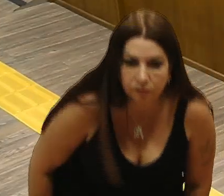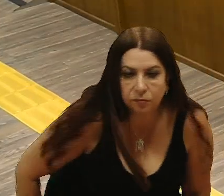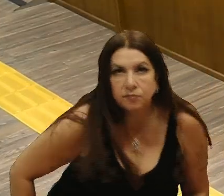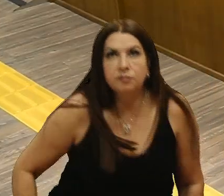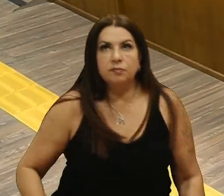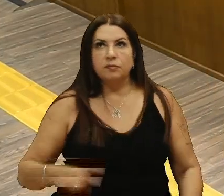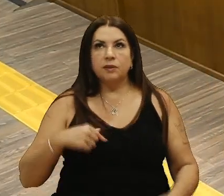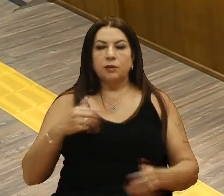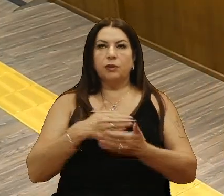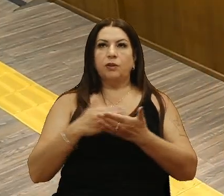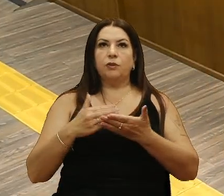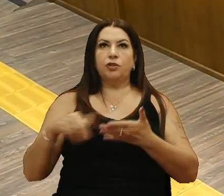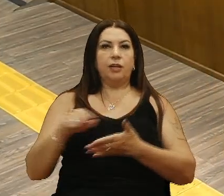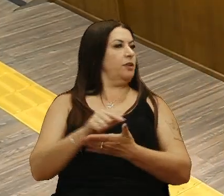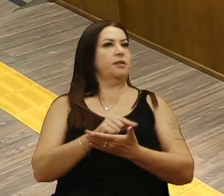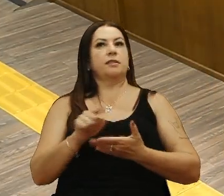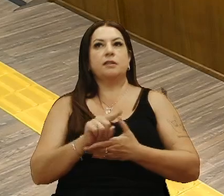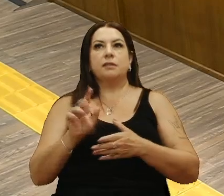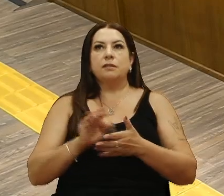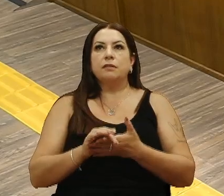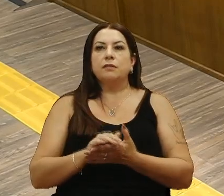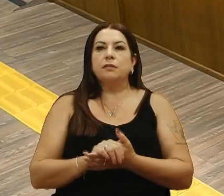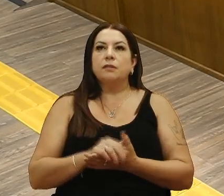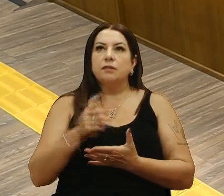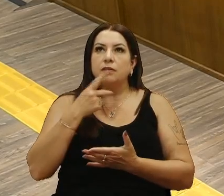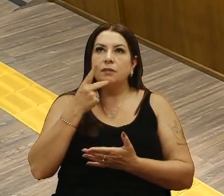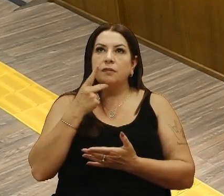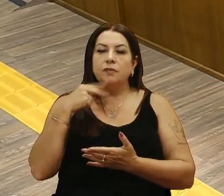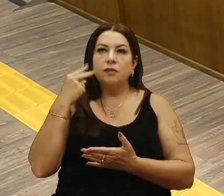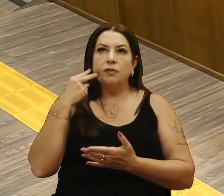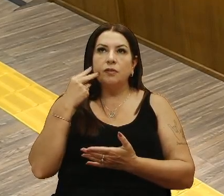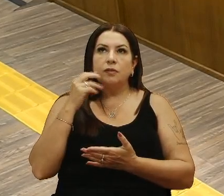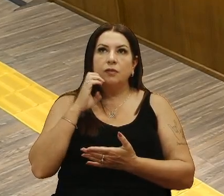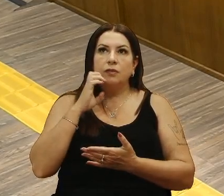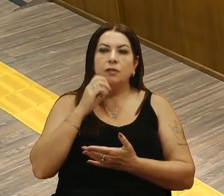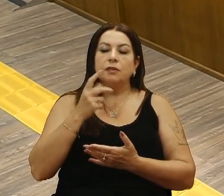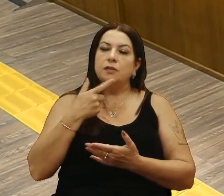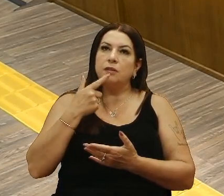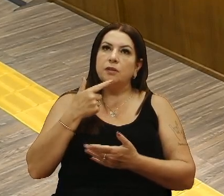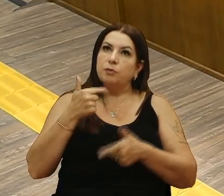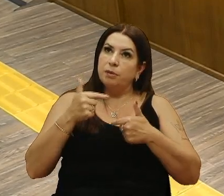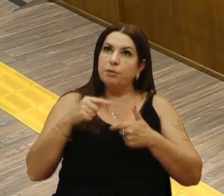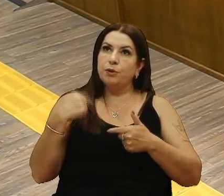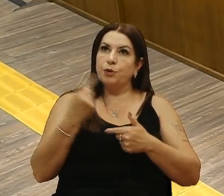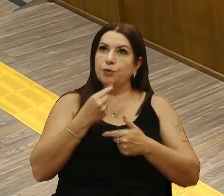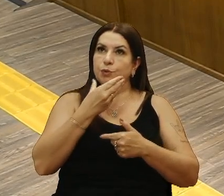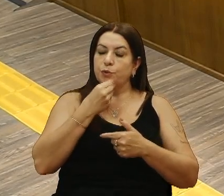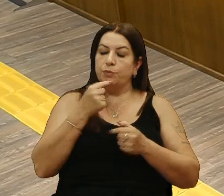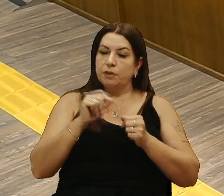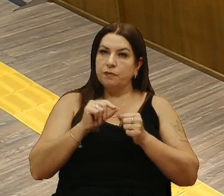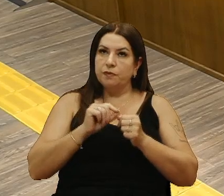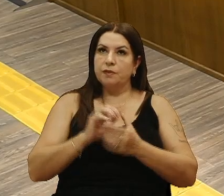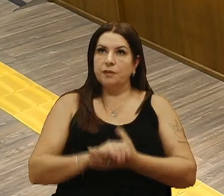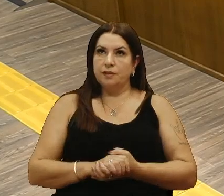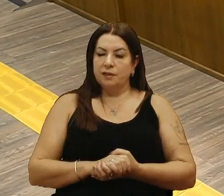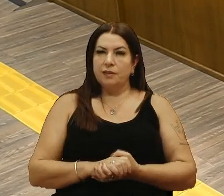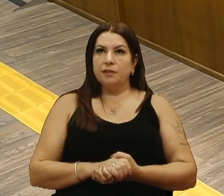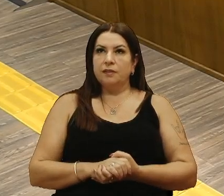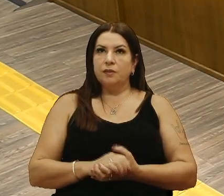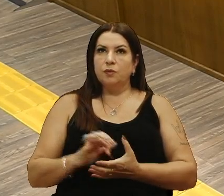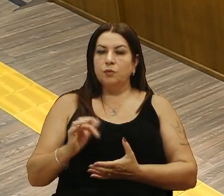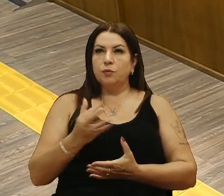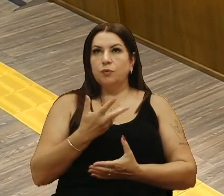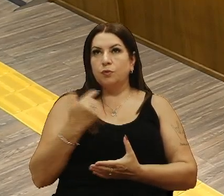Eu quero começar aqui prestando minha solidariedade à vereadora Estela e já disse que é um exercício que todos nós homens temos que fazer nessa casa, como todos